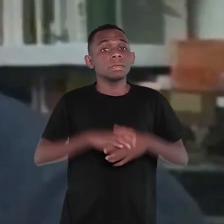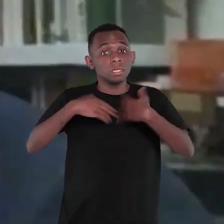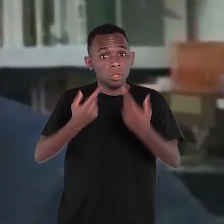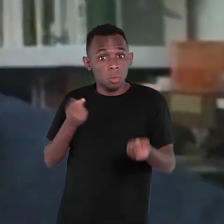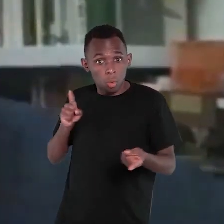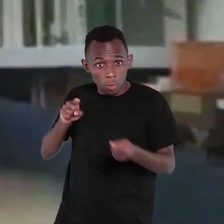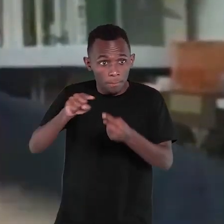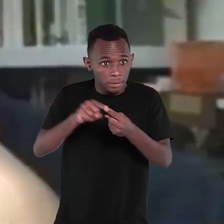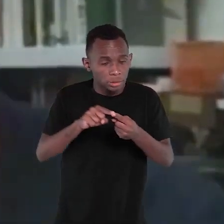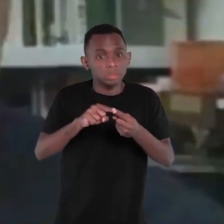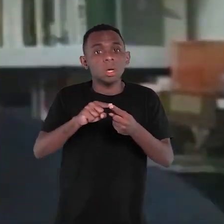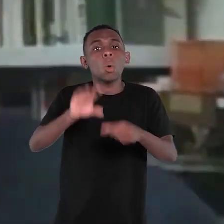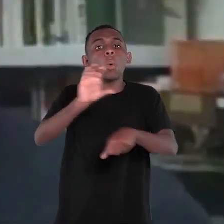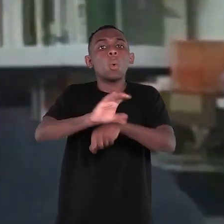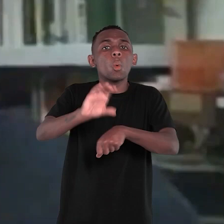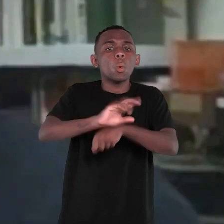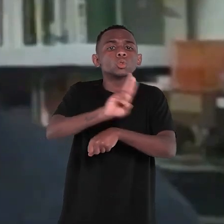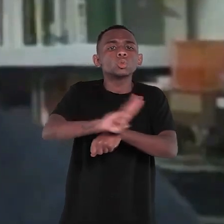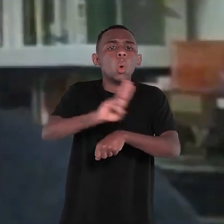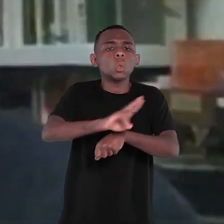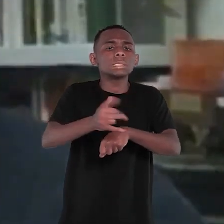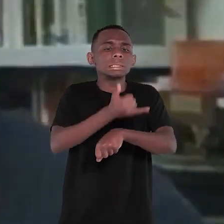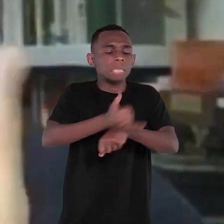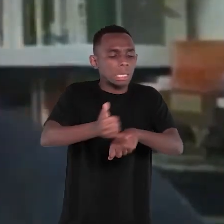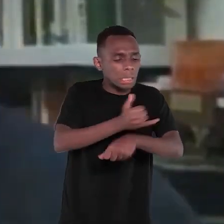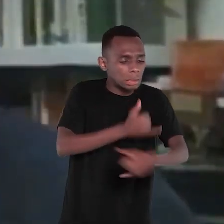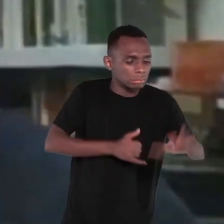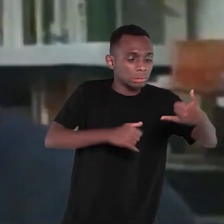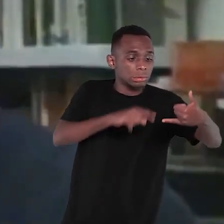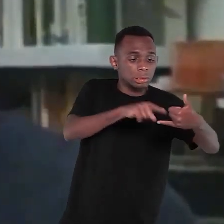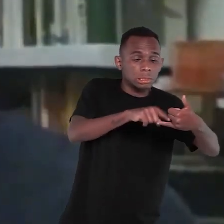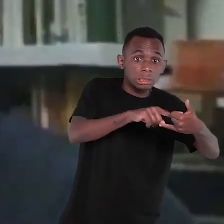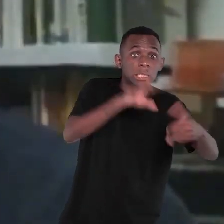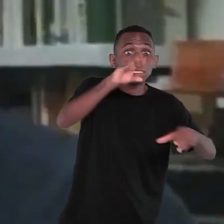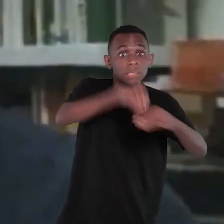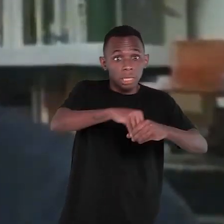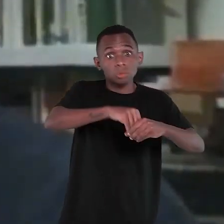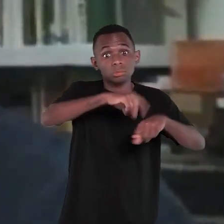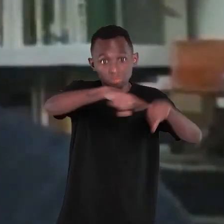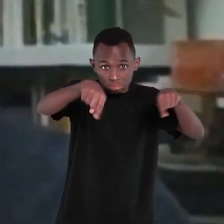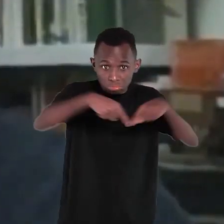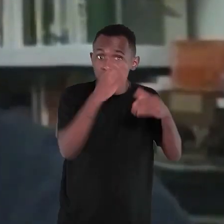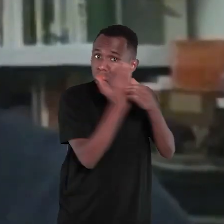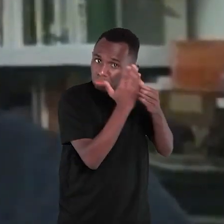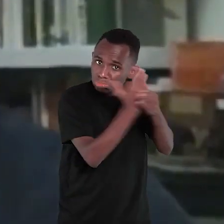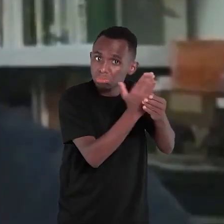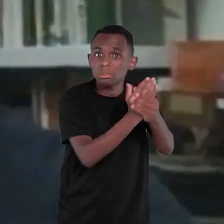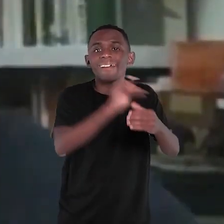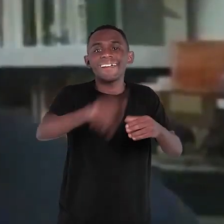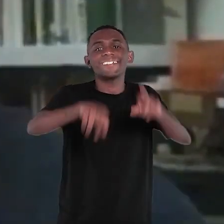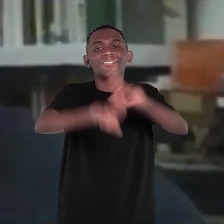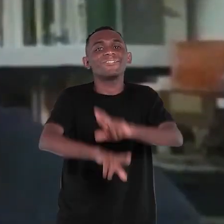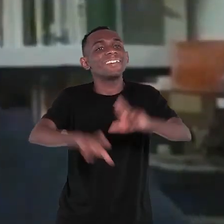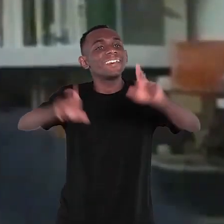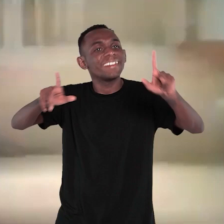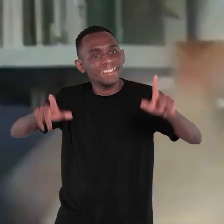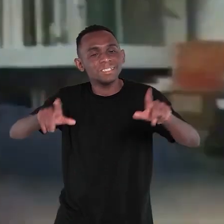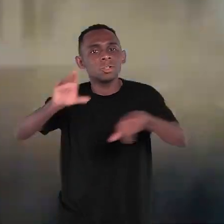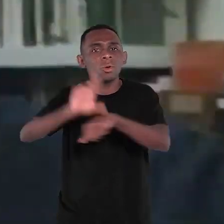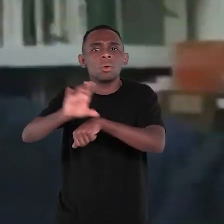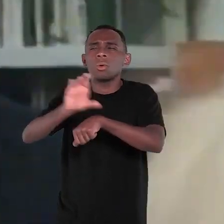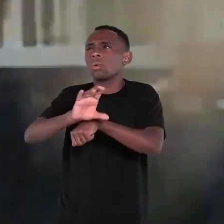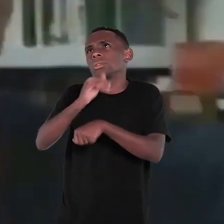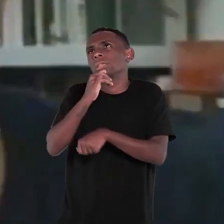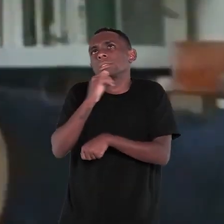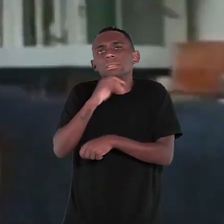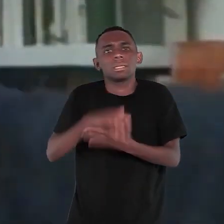dar cursos de smartphone para mais 60 dentro da biblioteca é completamente diferente de